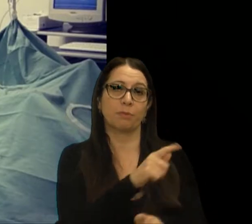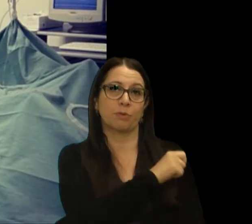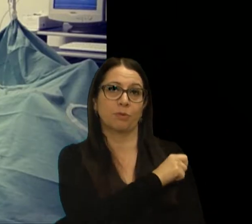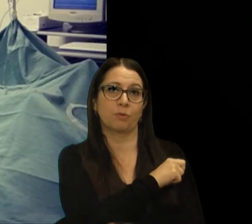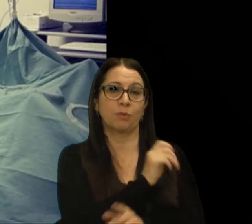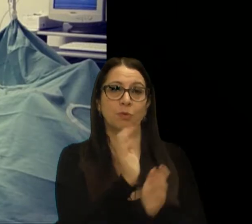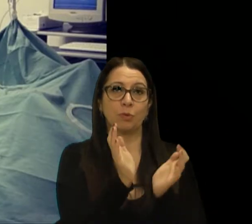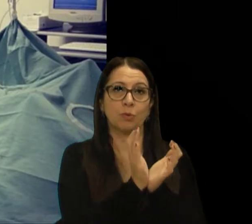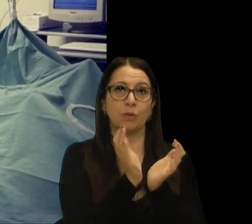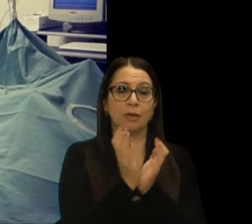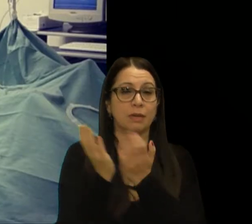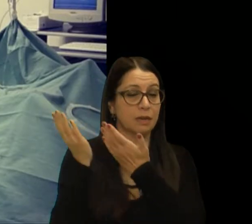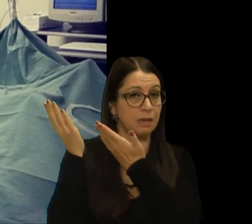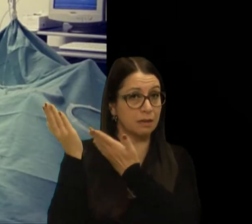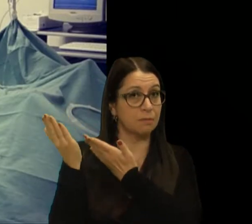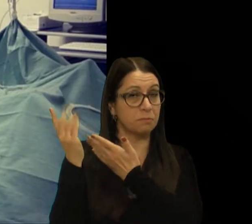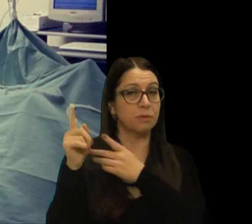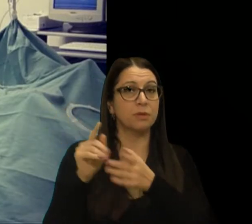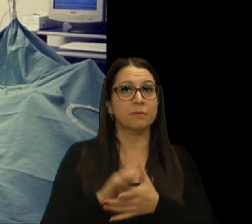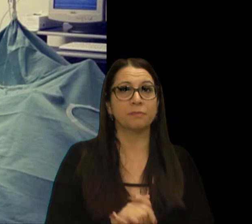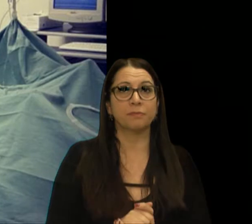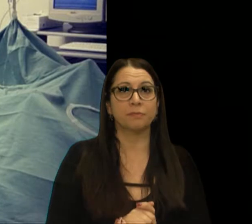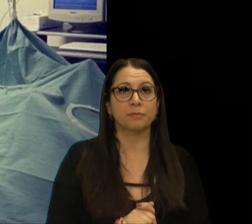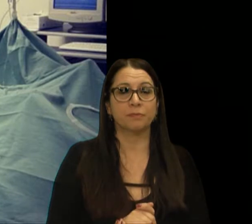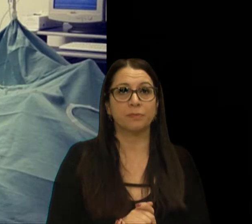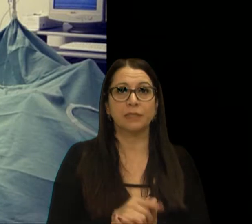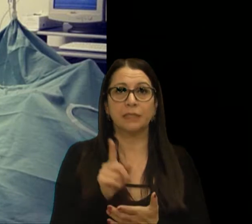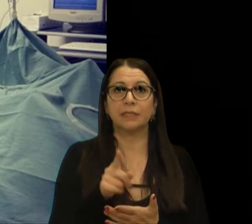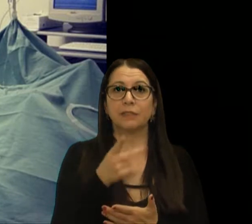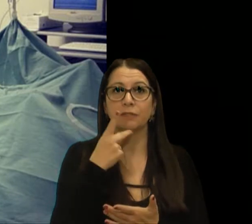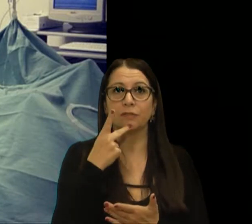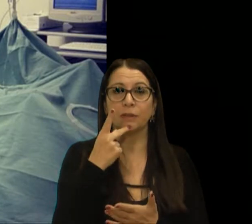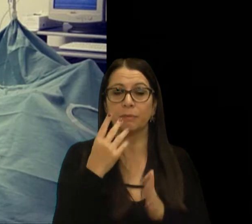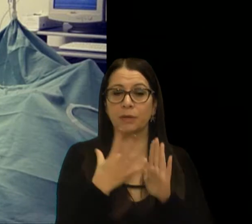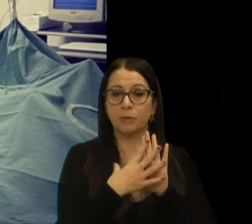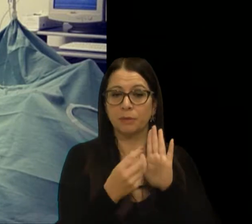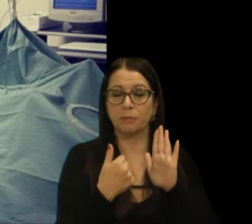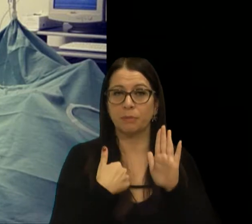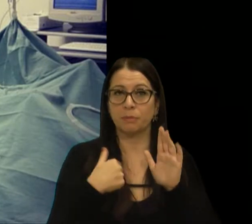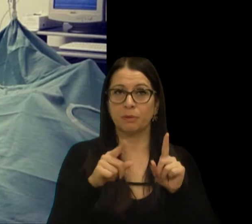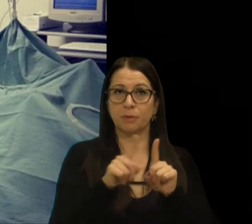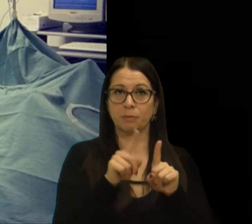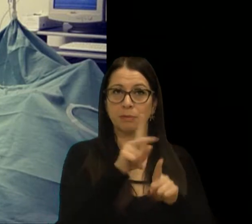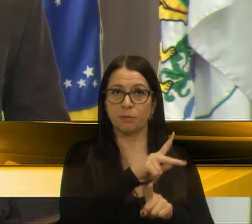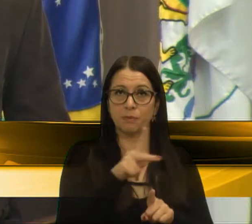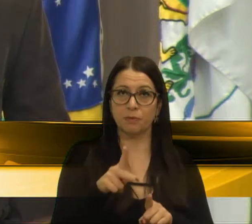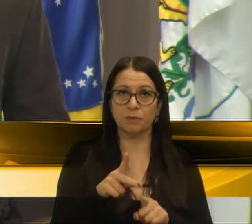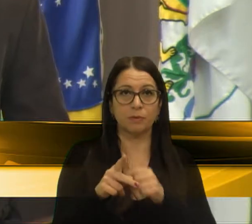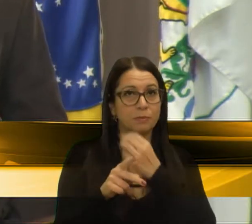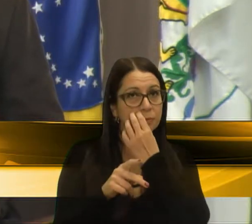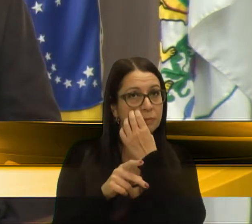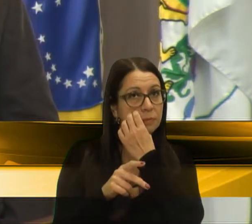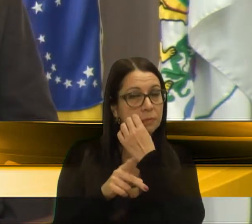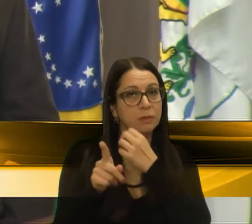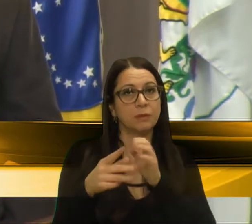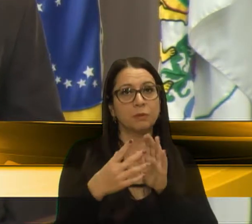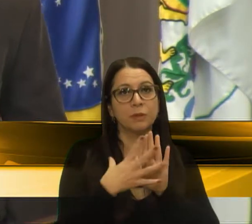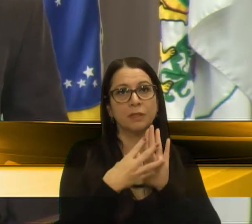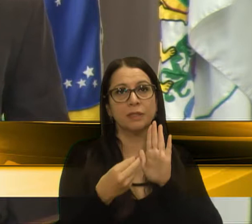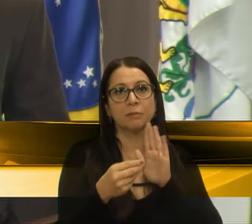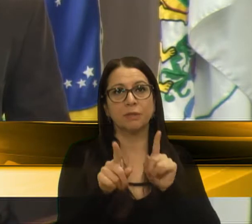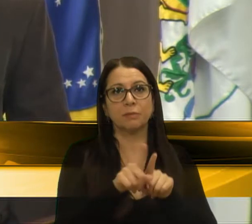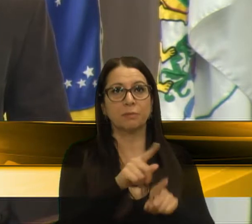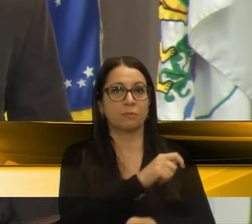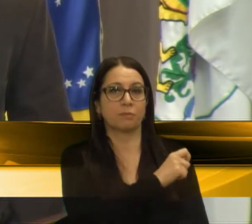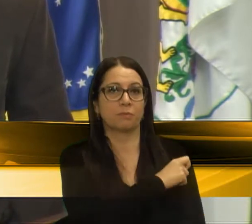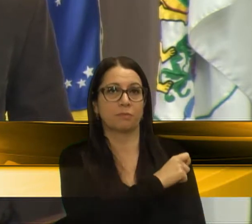colegas homenageados, assim, eles servem de exemplo para mim também, né, como professores, mas eles são exemplos também para os